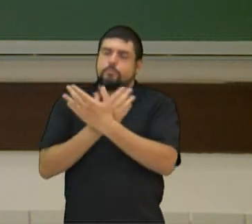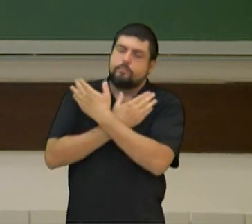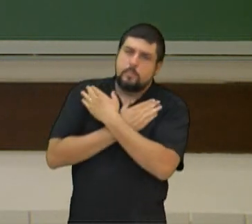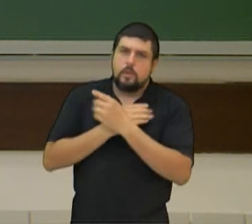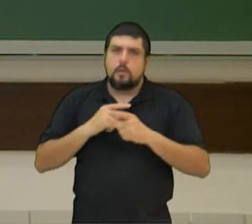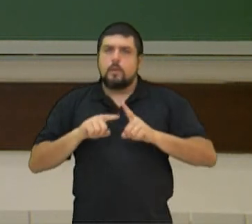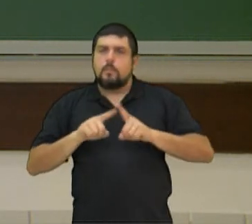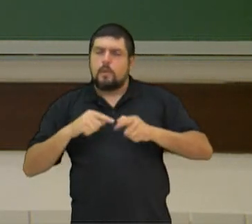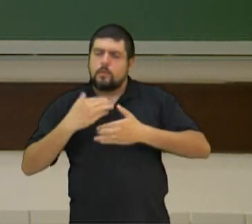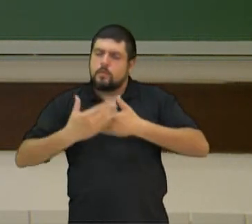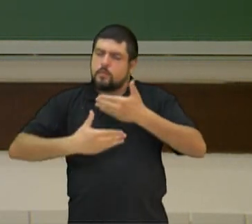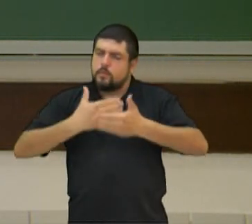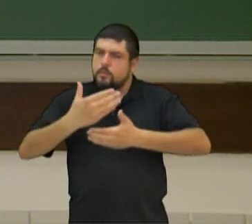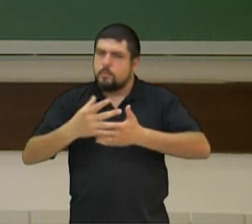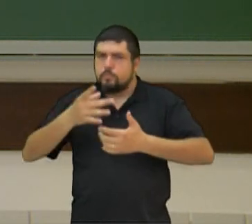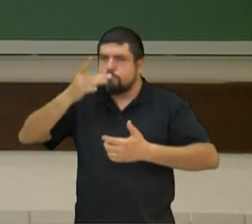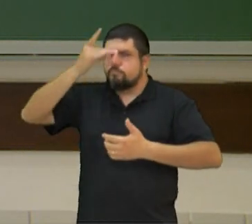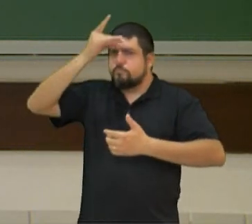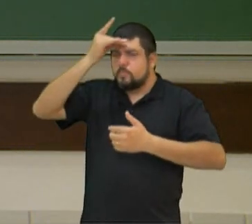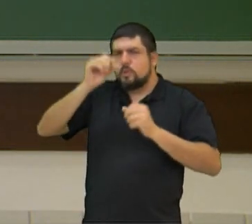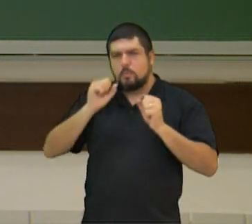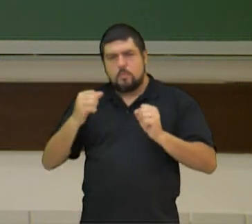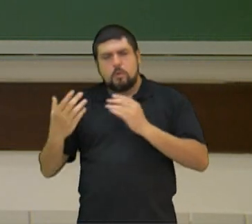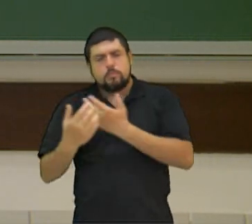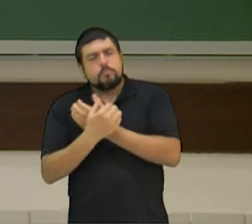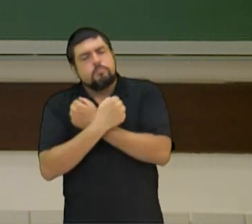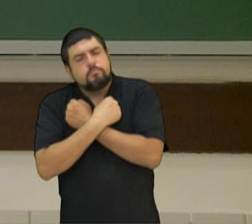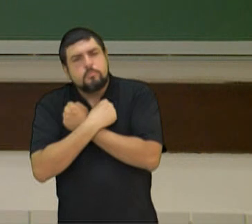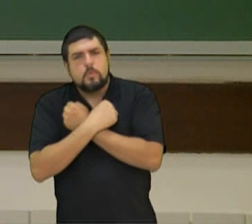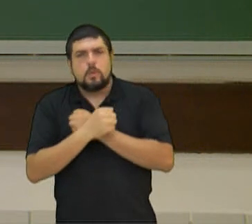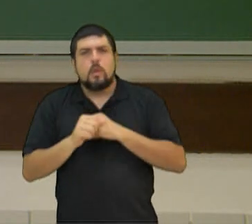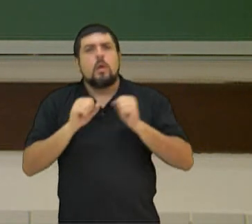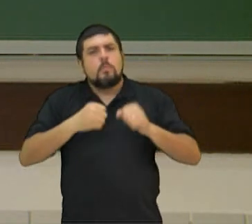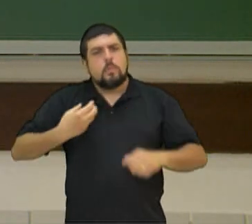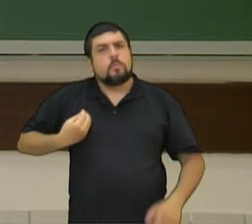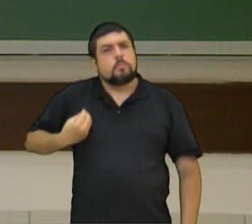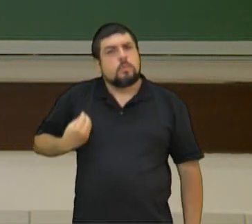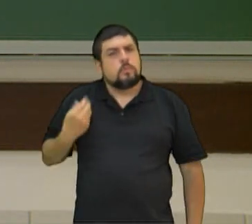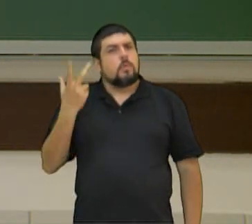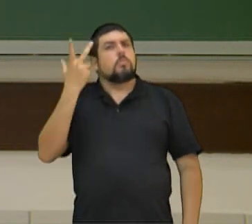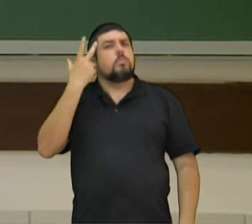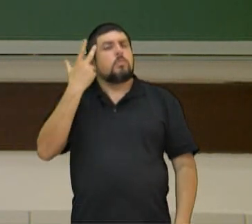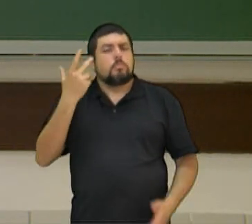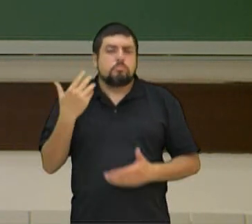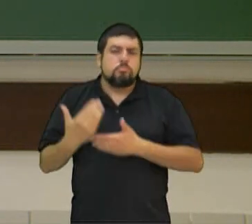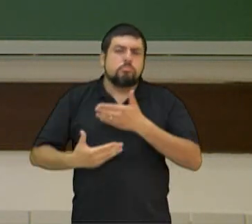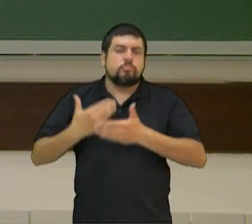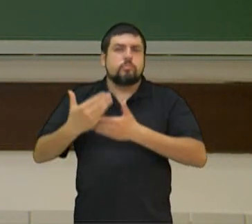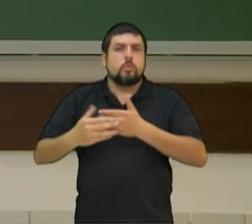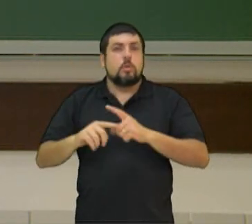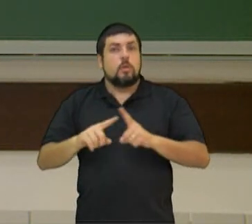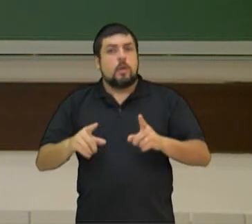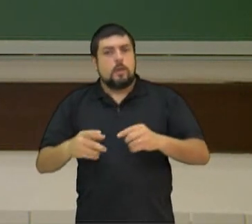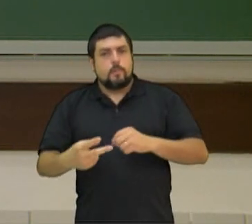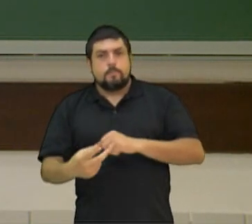passar, certo? Então tem tratamento, dá para levar uma vida praticamente normal, mas prevenir é sempre o